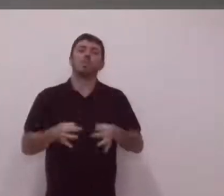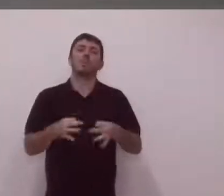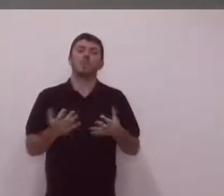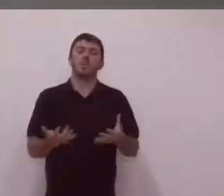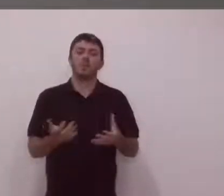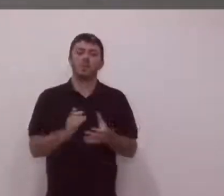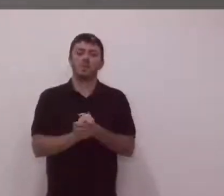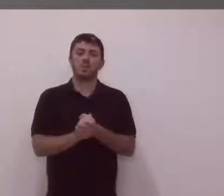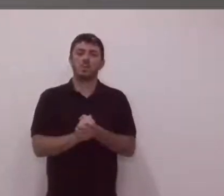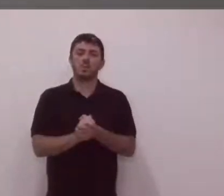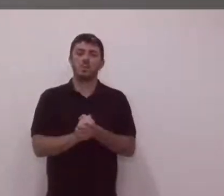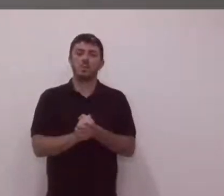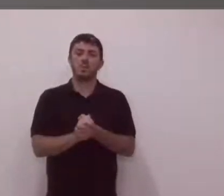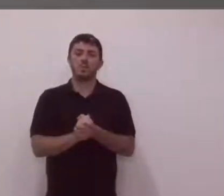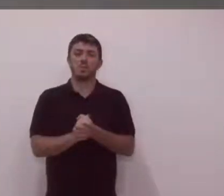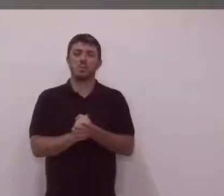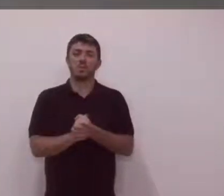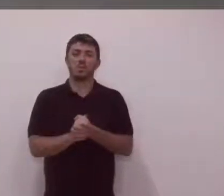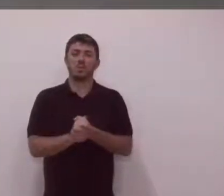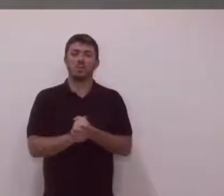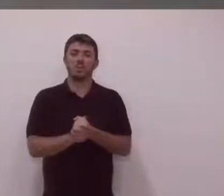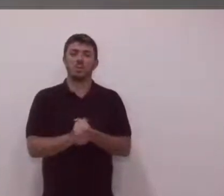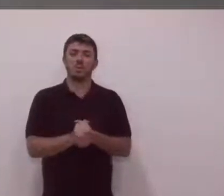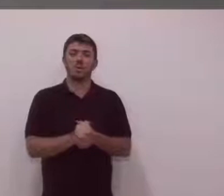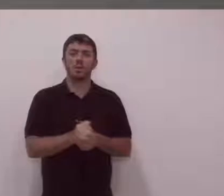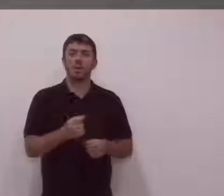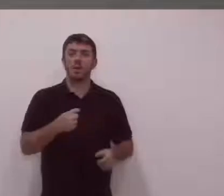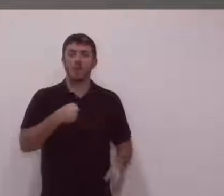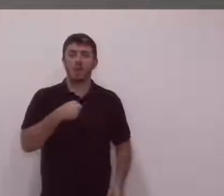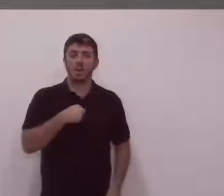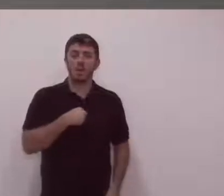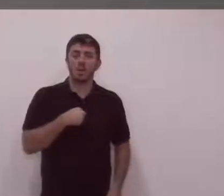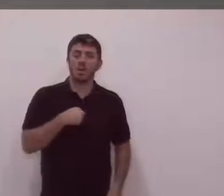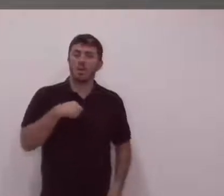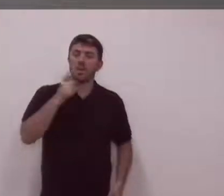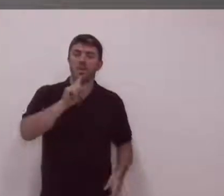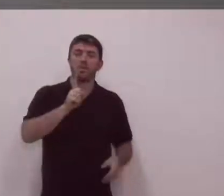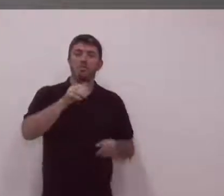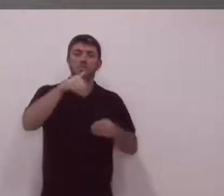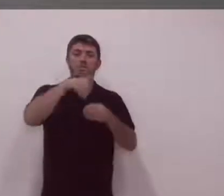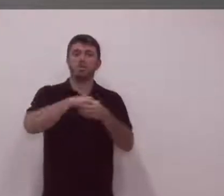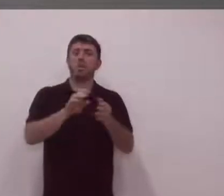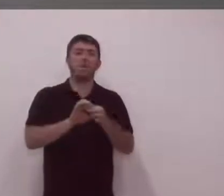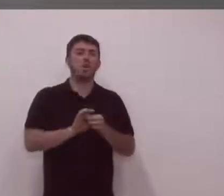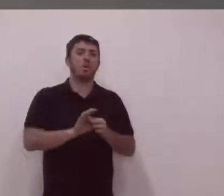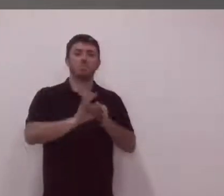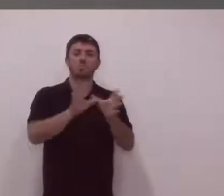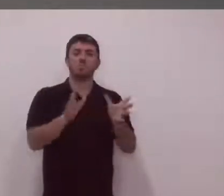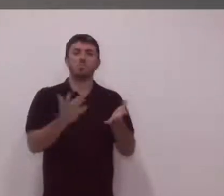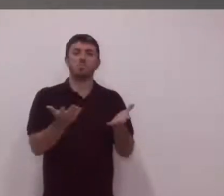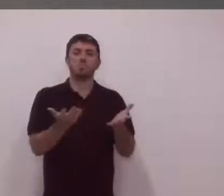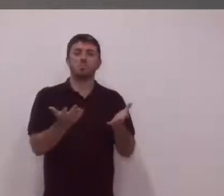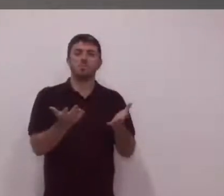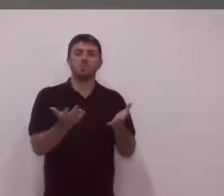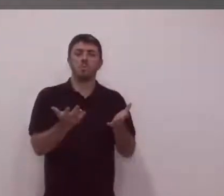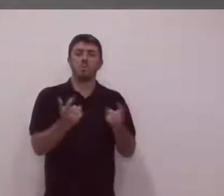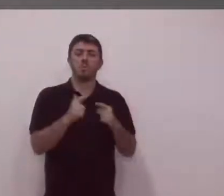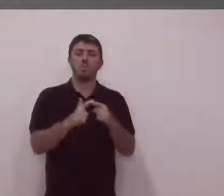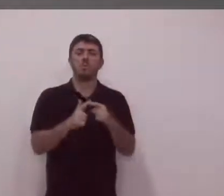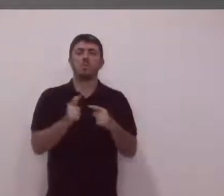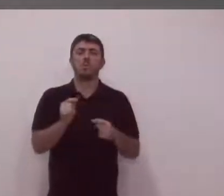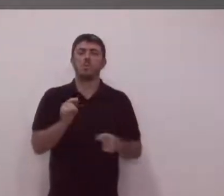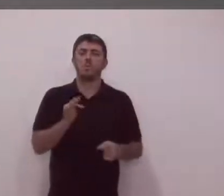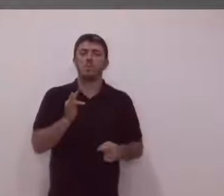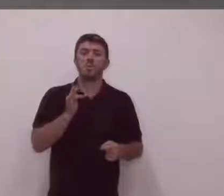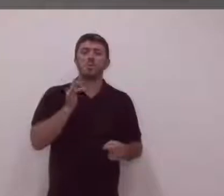estarei aprovando estarei encaminhando desfavoravelmente a esse pedido pois para que não encorra novamente